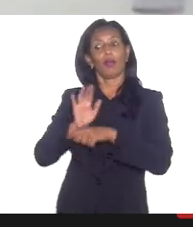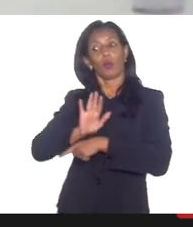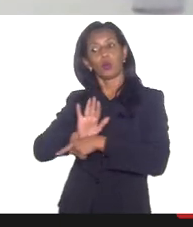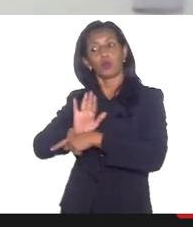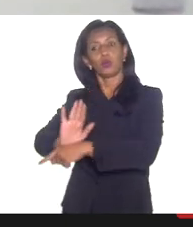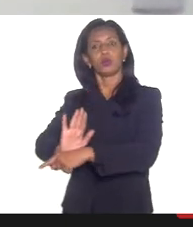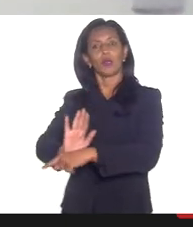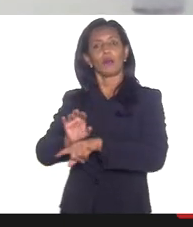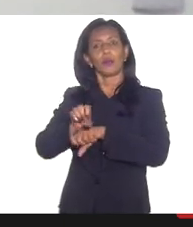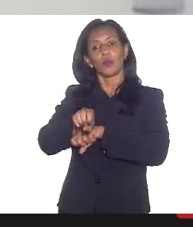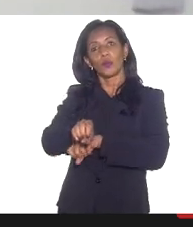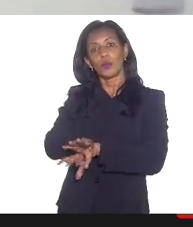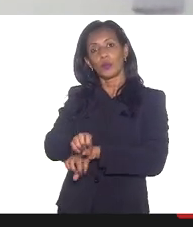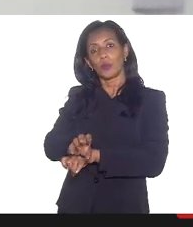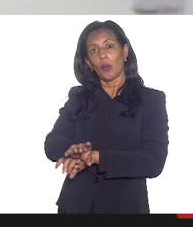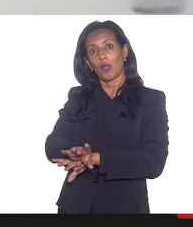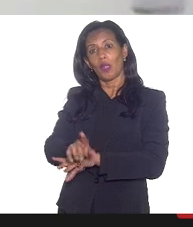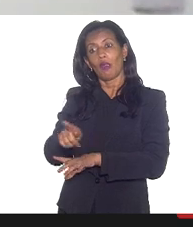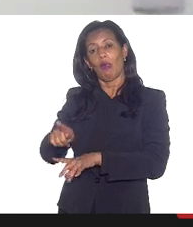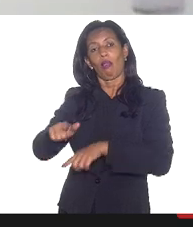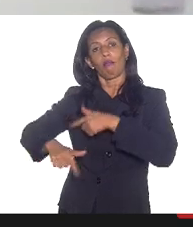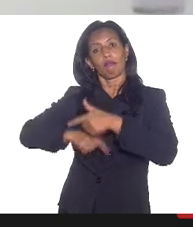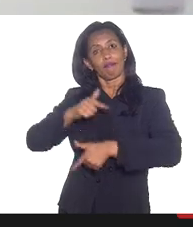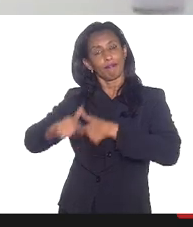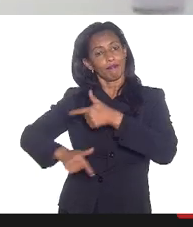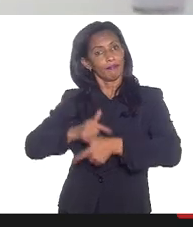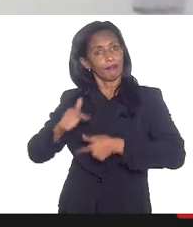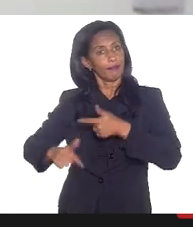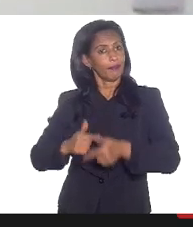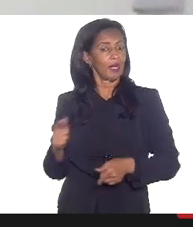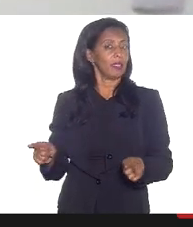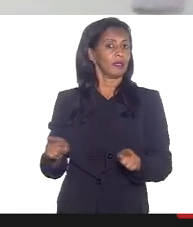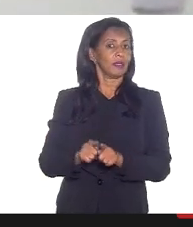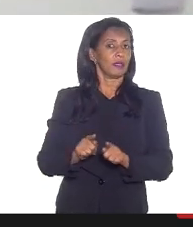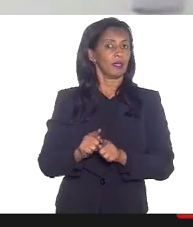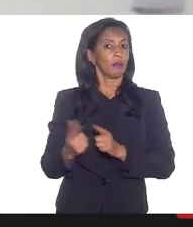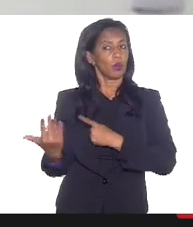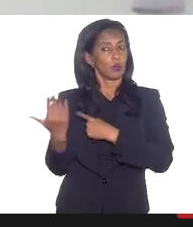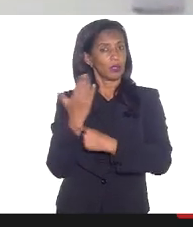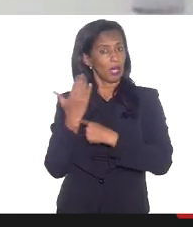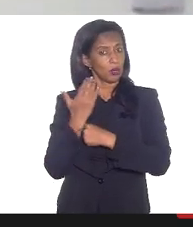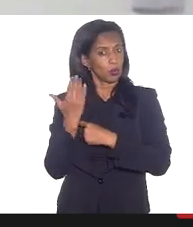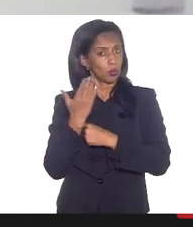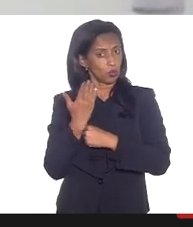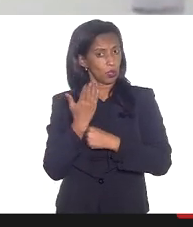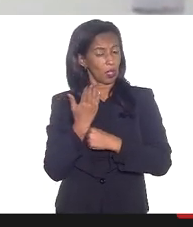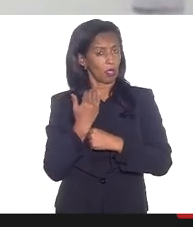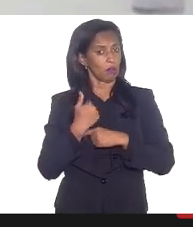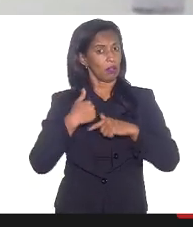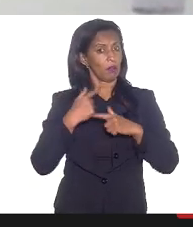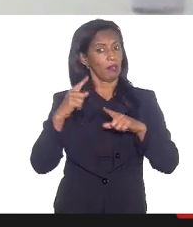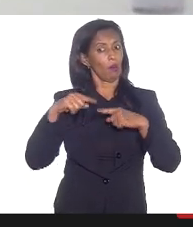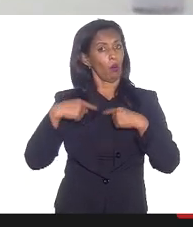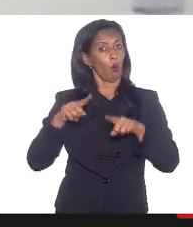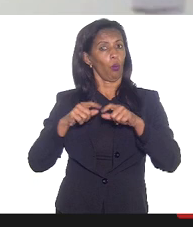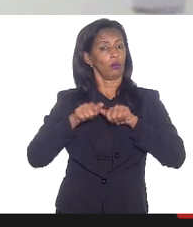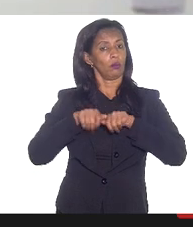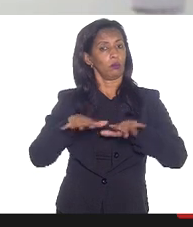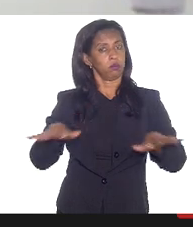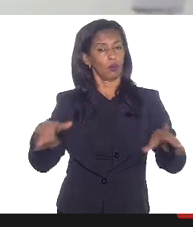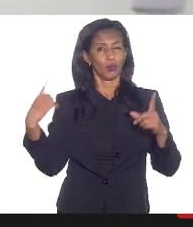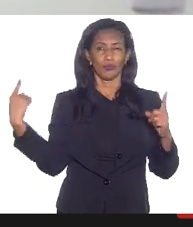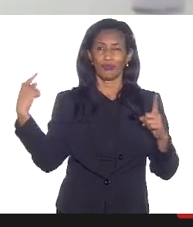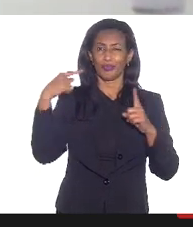que a educação, né, cumpra seu papel, inclusive nos ajudando a enfrentar essa pandemia. Então, os desafios